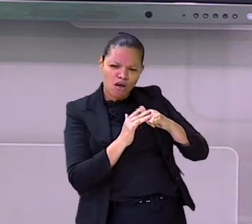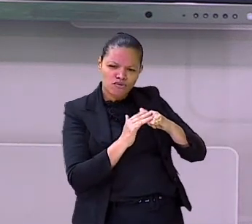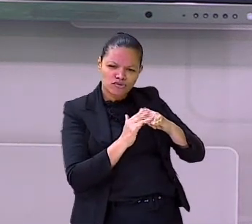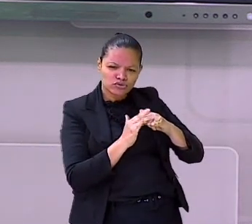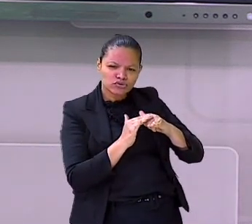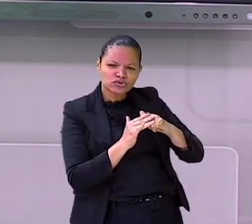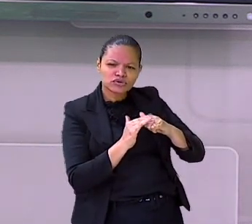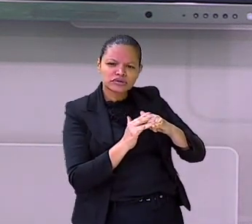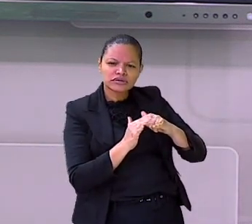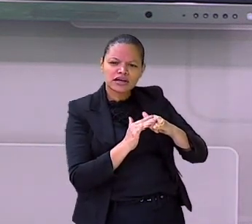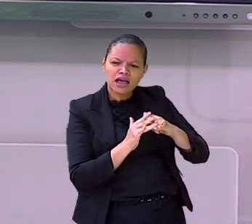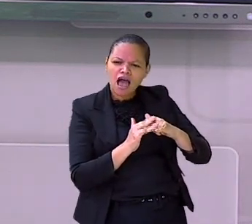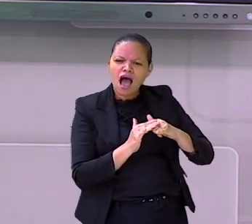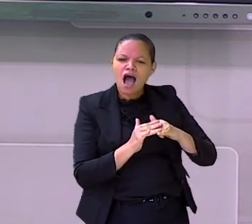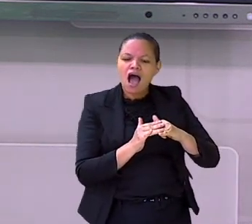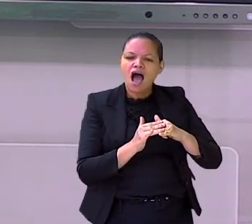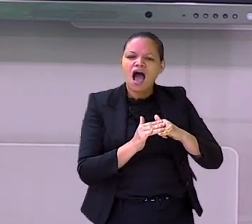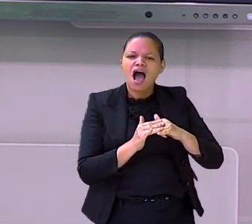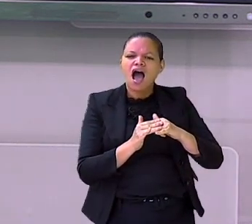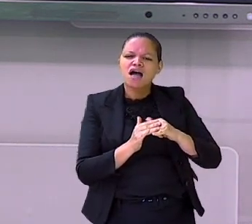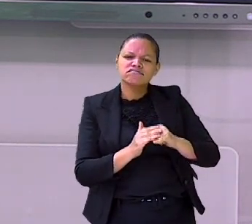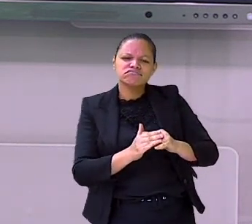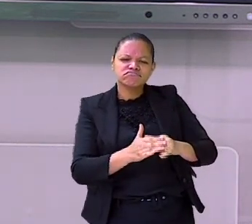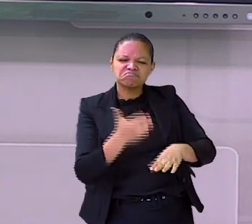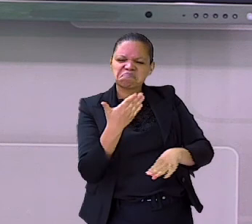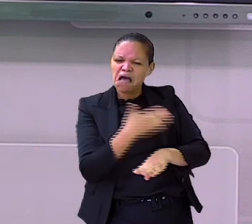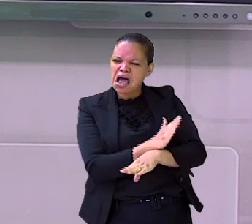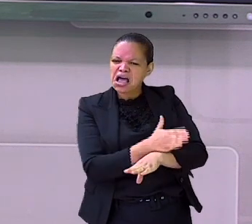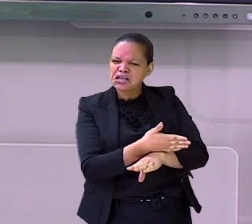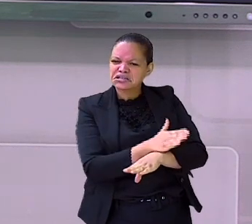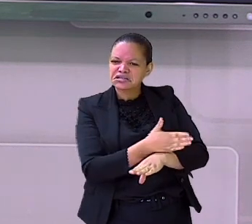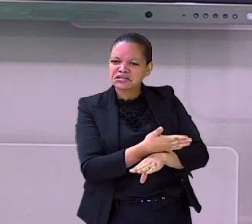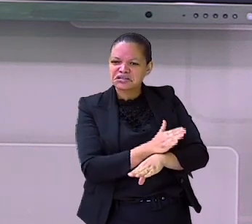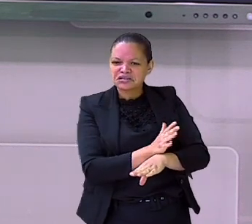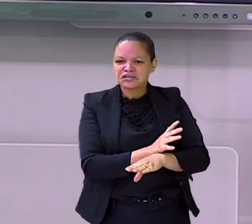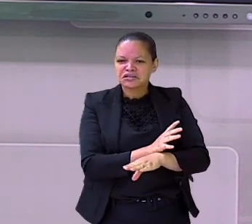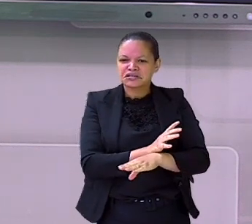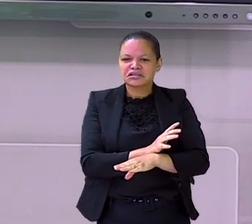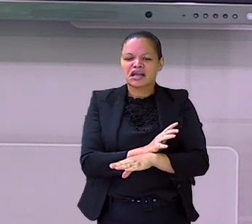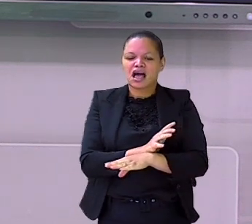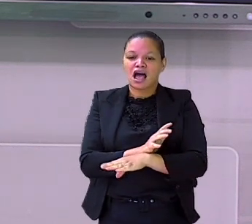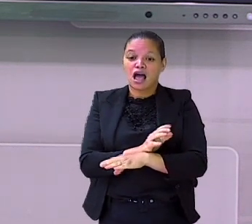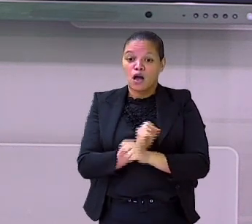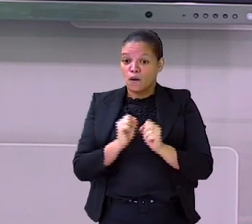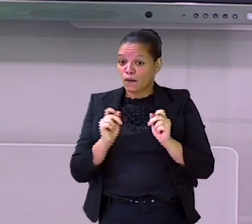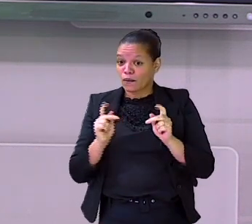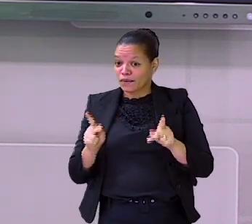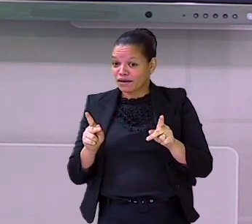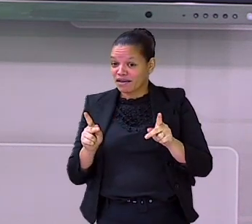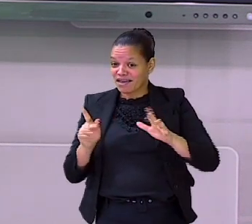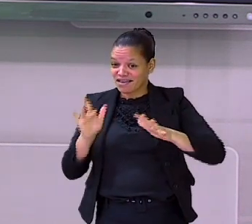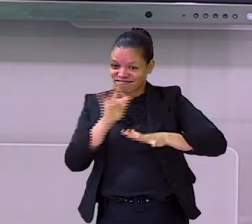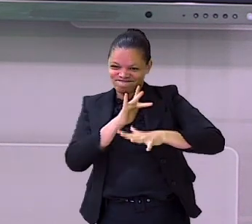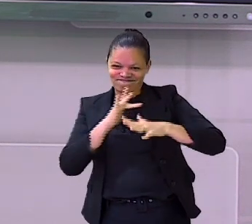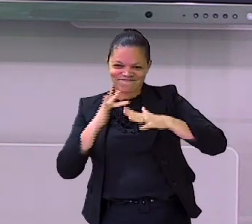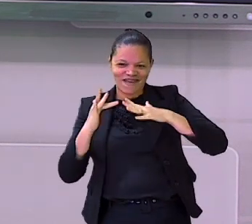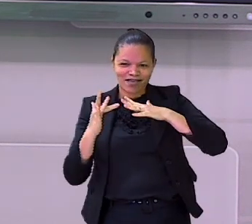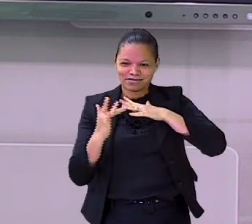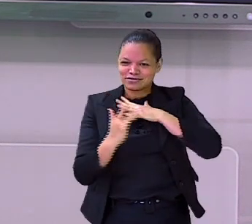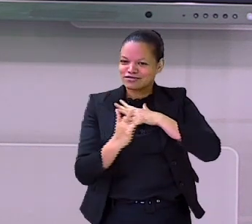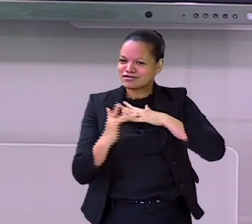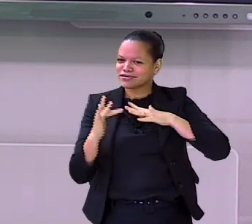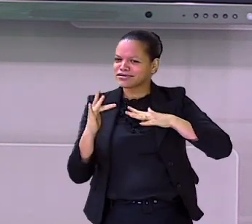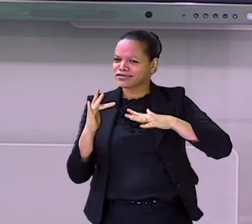transmitida pela TV Educação, você pode ter e assistir quantas vezes quiser lá no nosso YouTube,